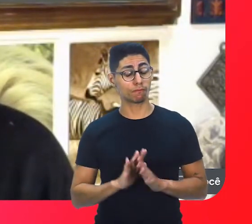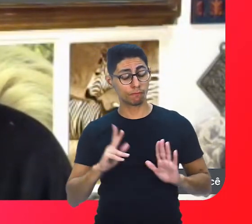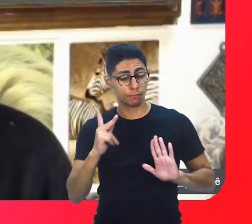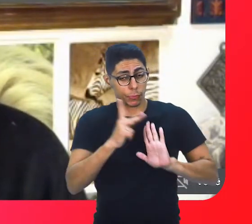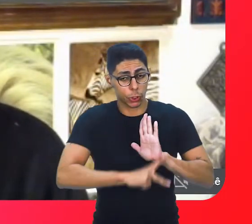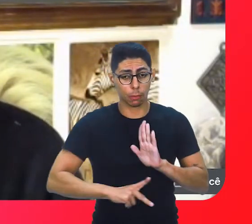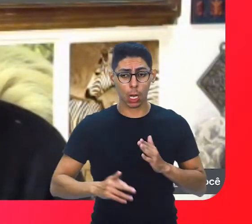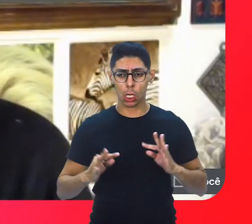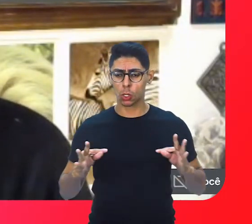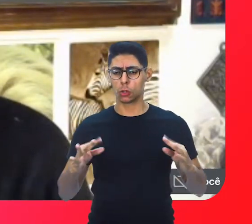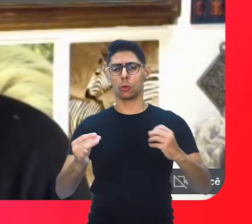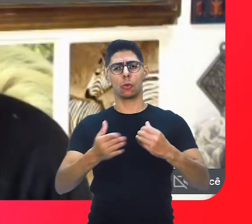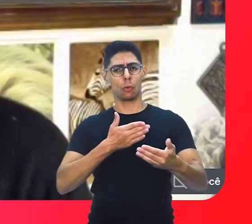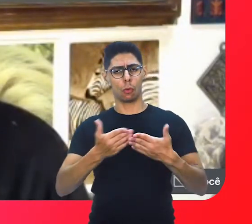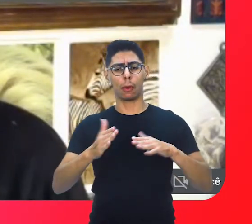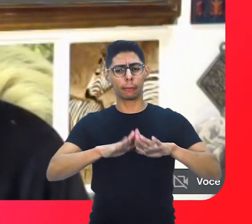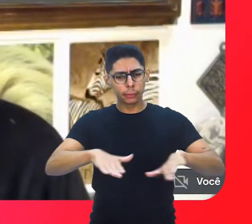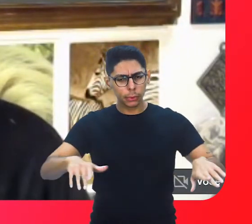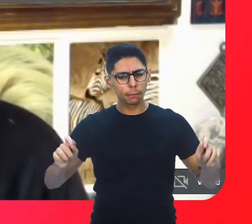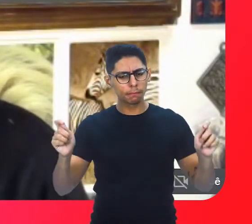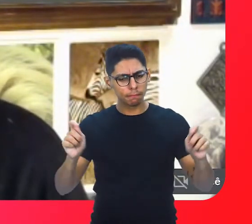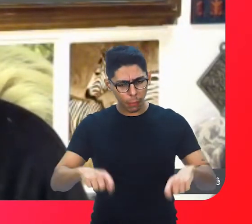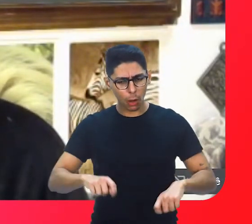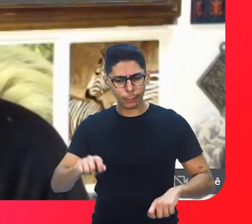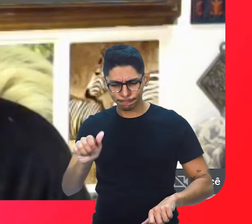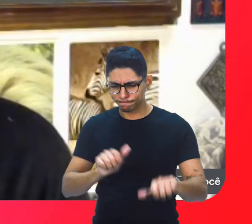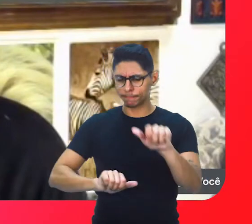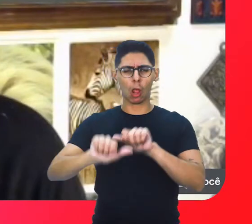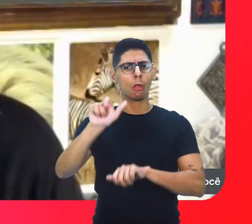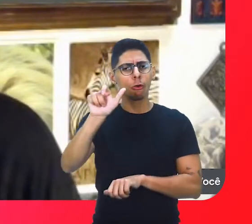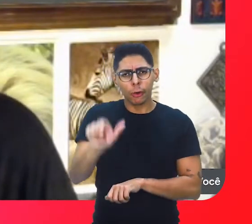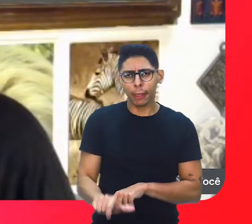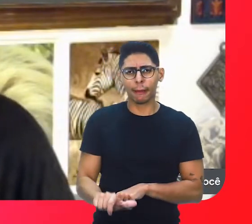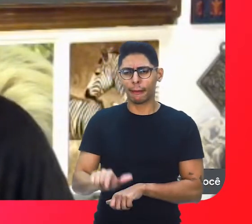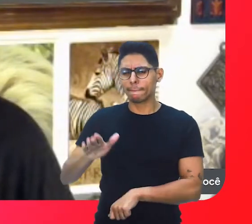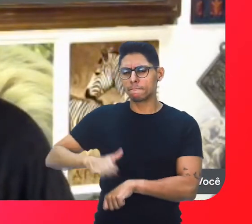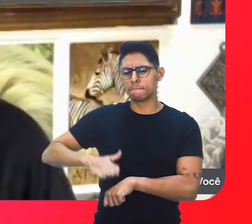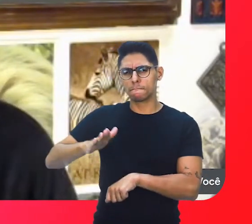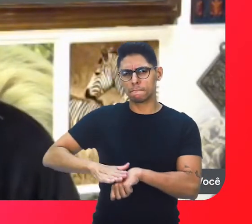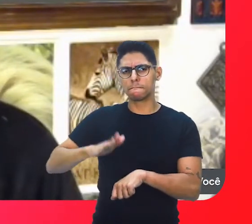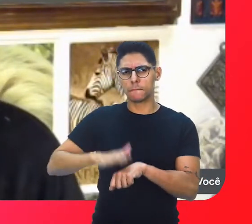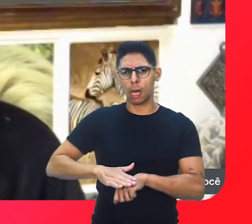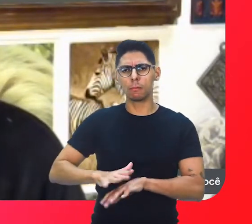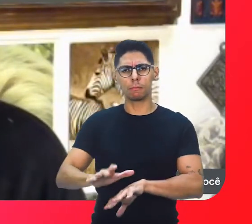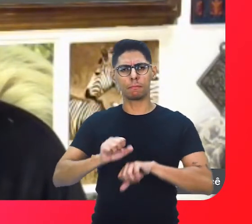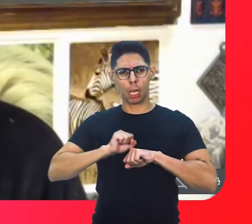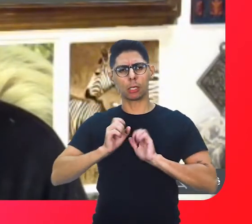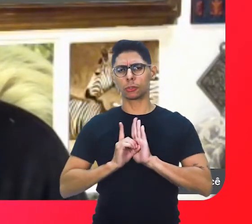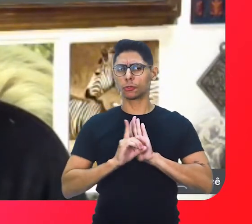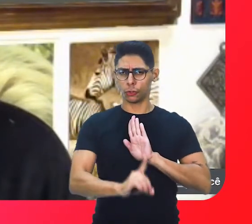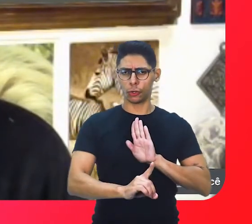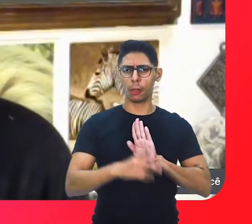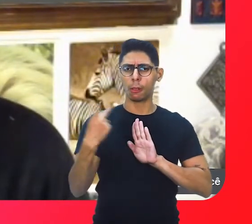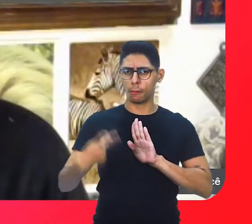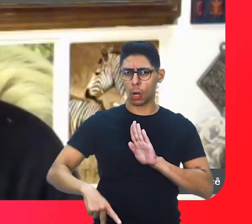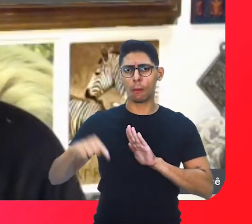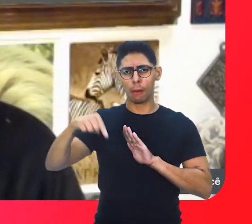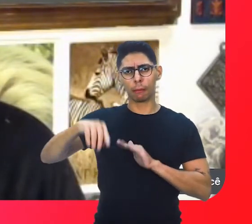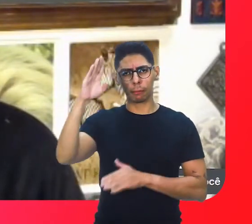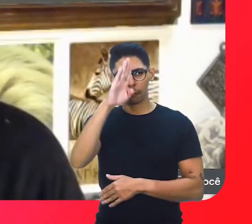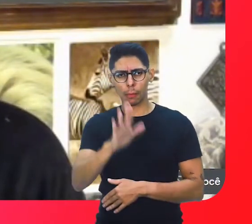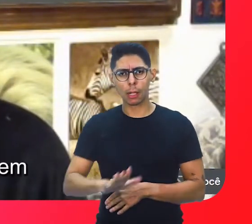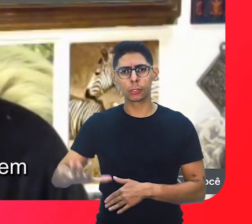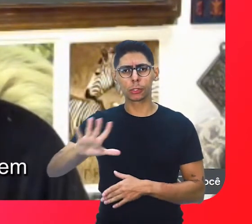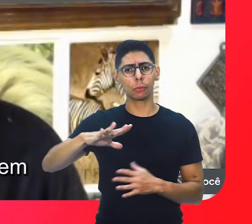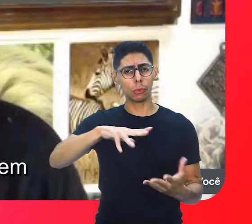se torne o que é o principal sujeito de direitos do nosso país e do planeta,